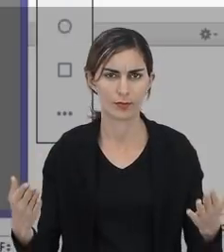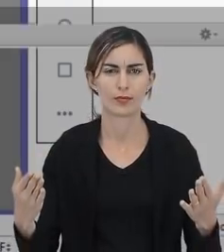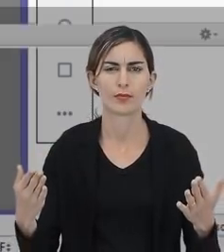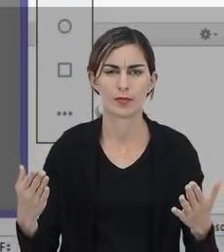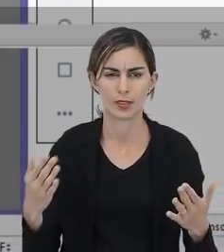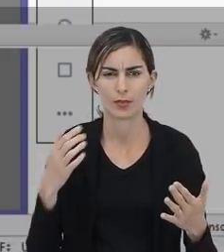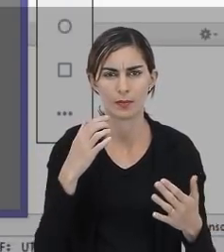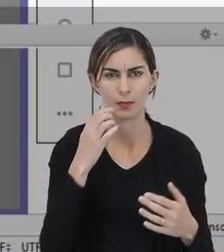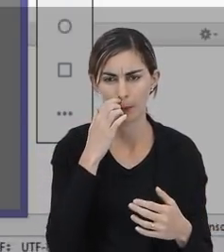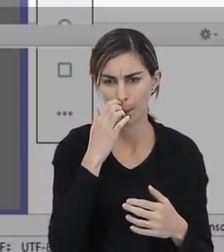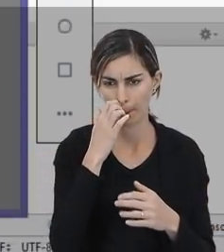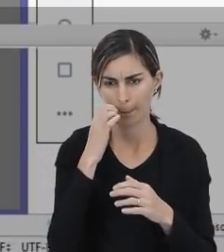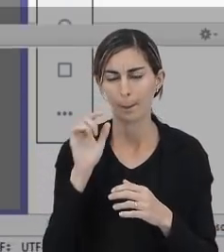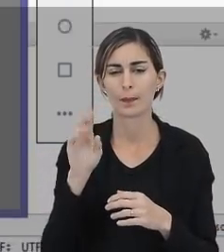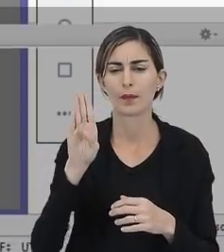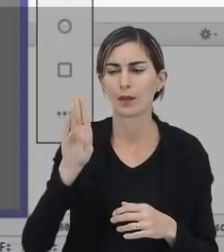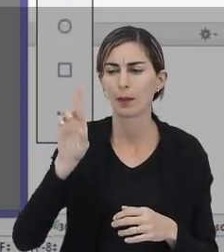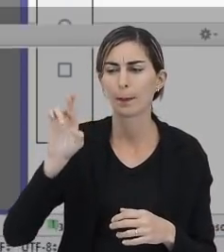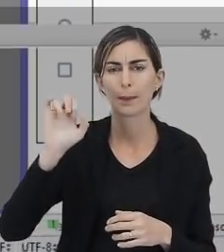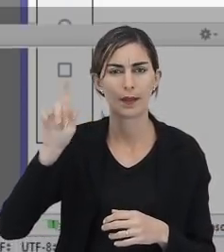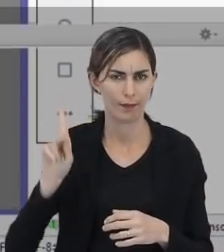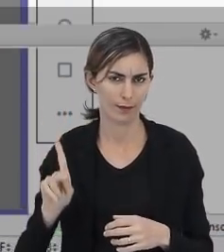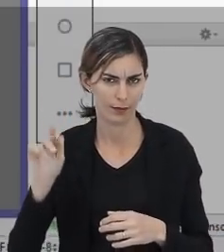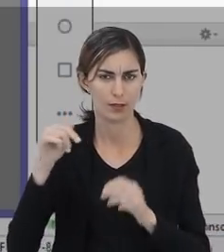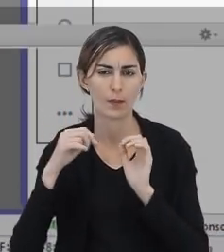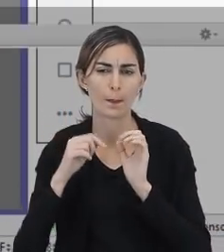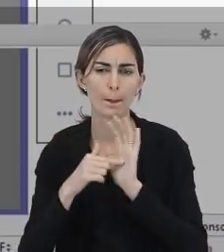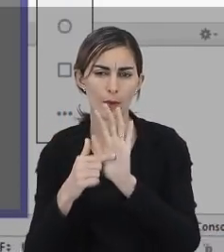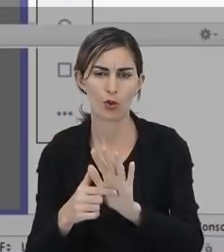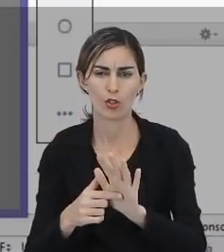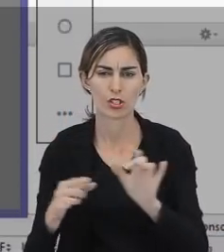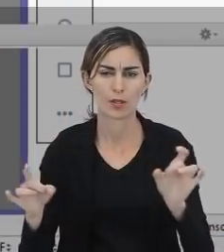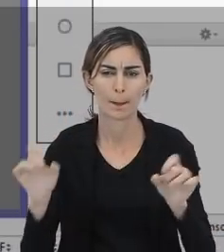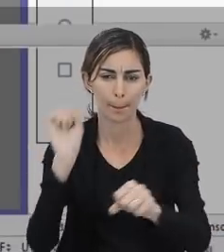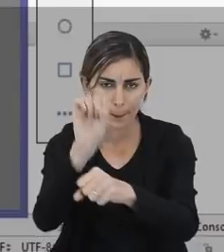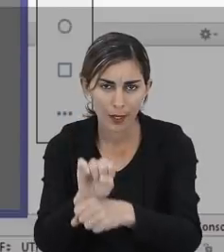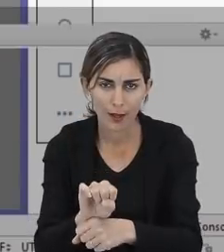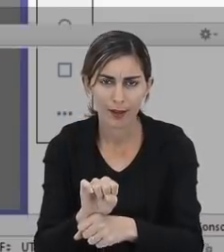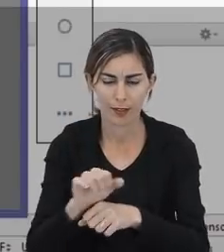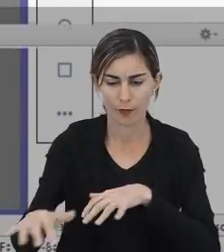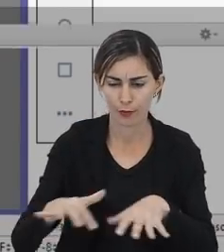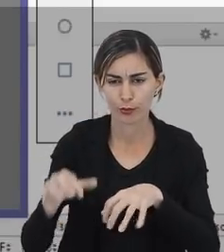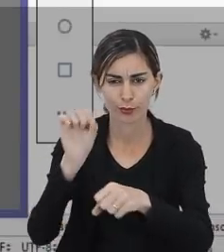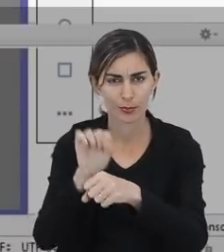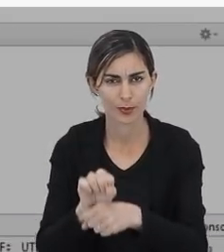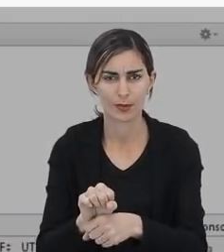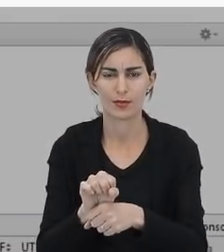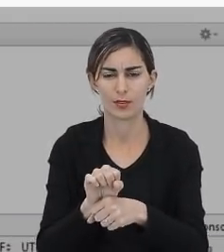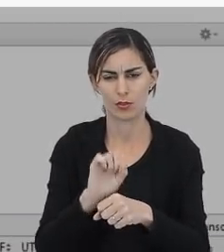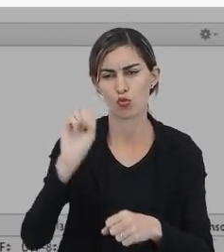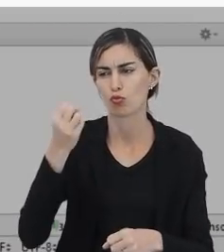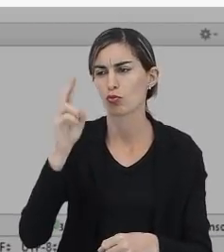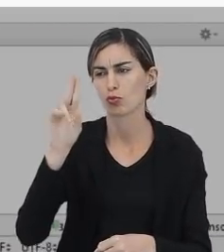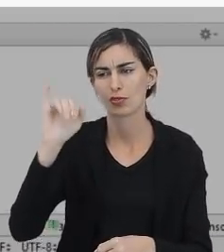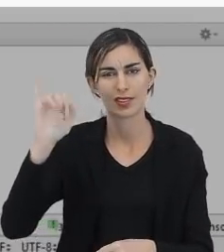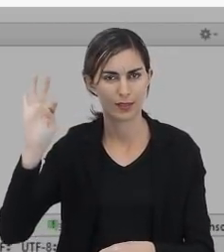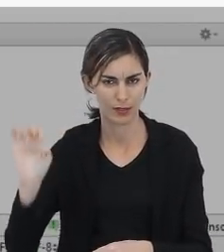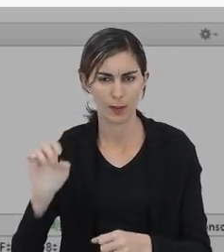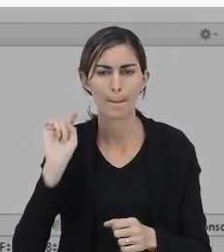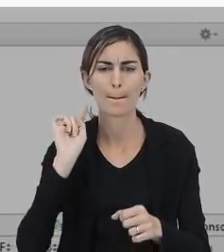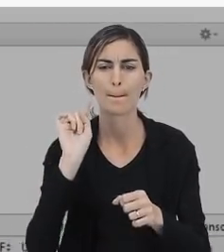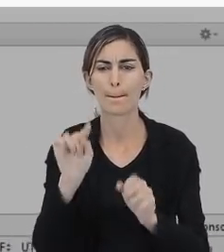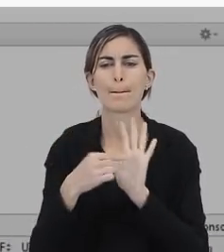Então, o break ele serve para interromper o fluxo de um determinado dado. E o switch